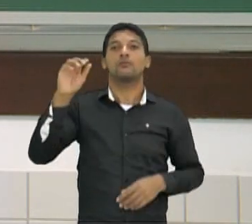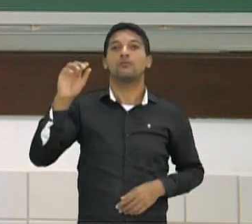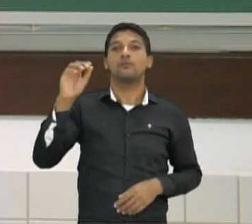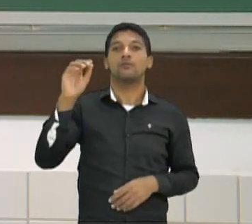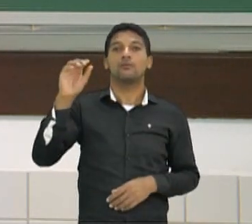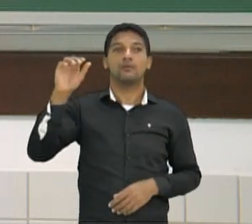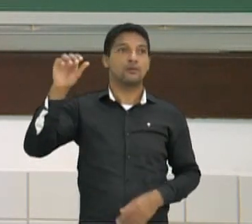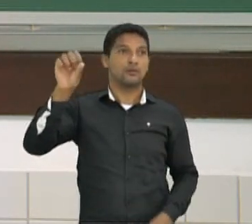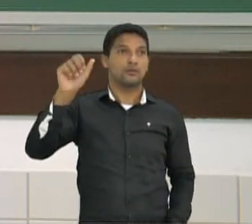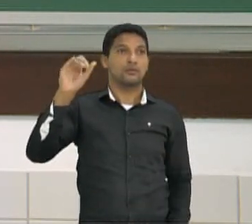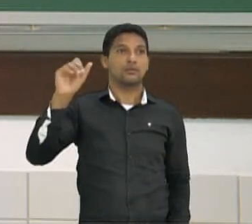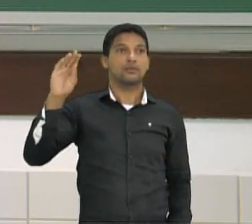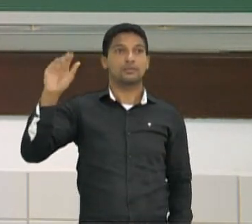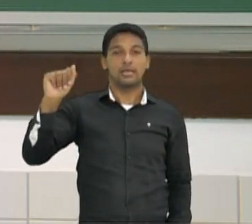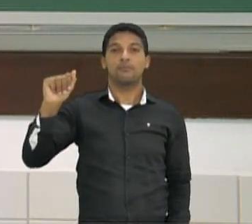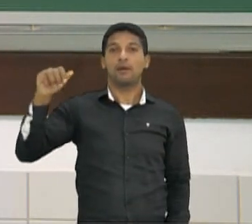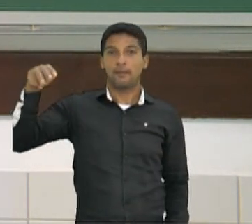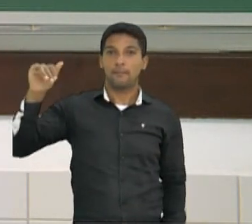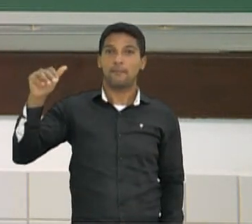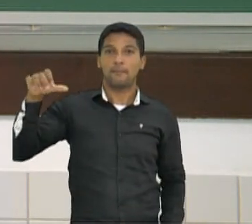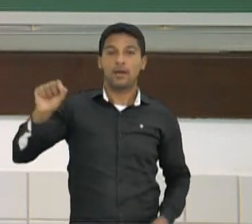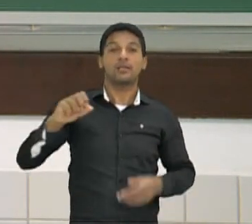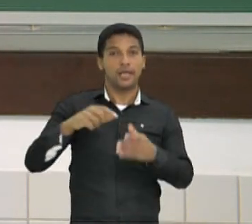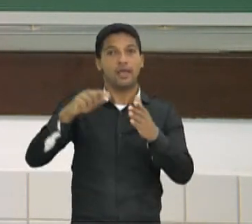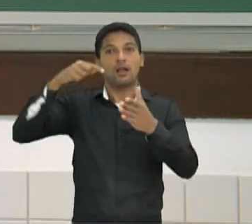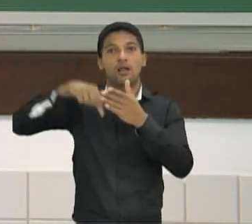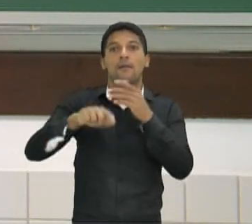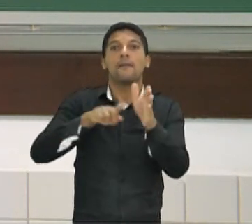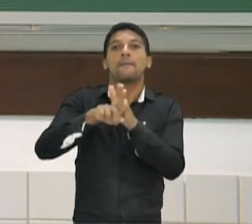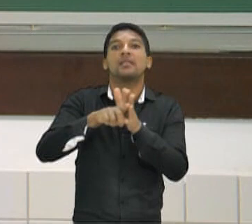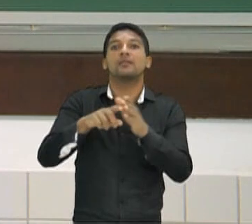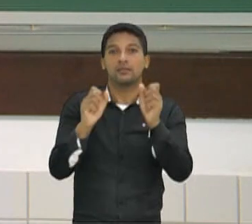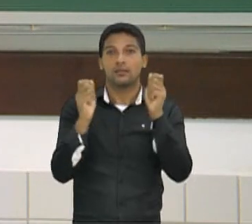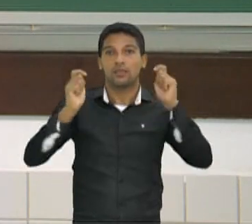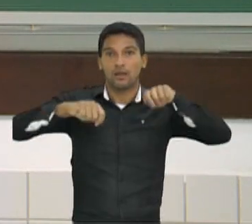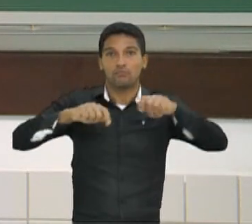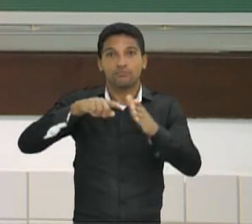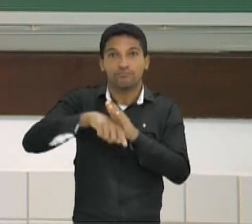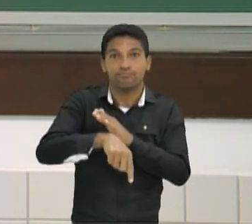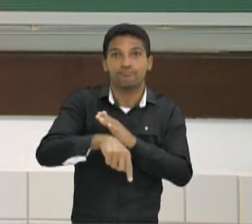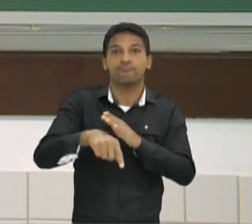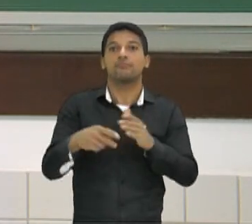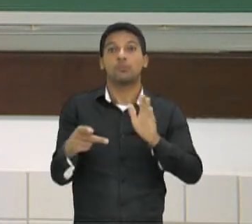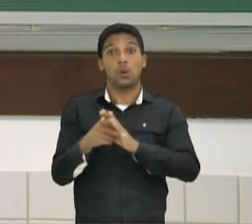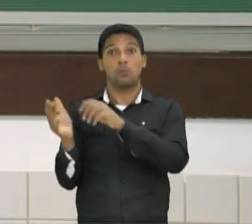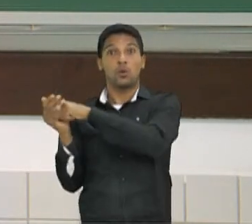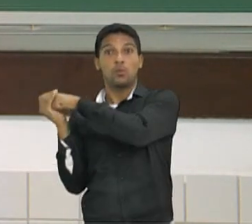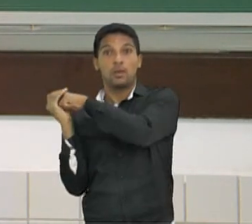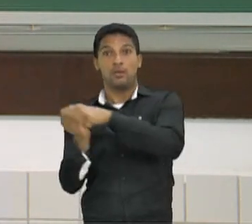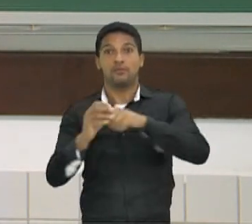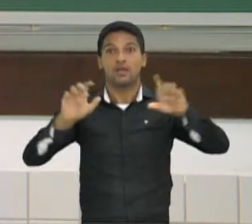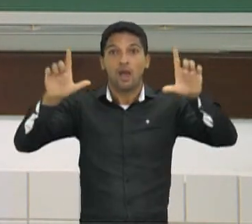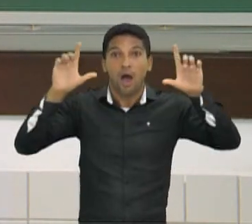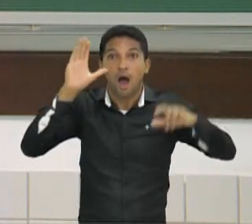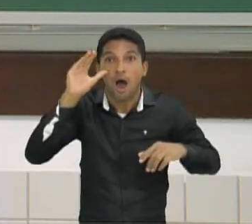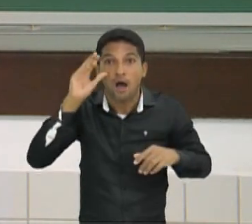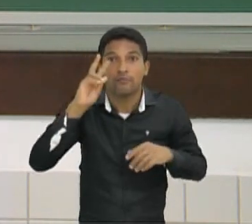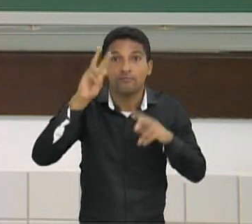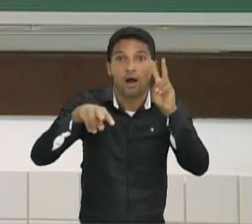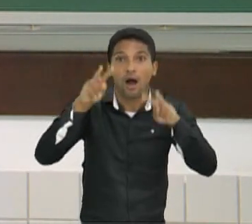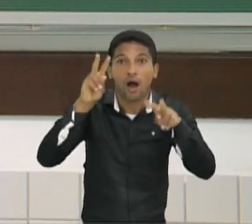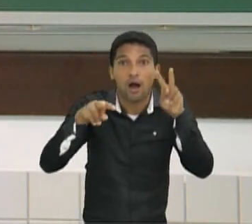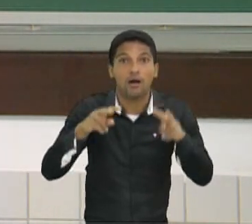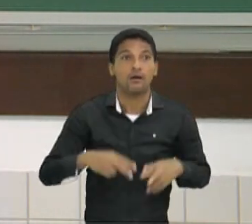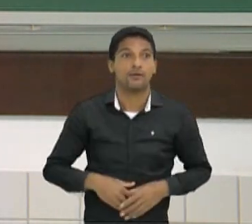o beisebol. Esses vídeos complementam a aula de hoje, beleza então? E aqui, como já deixei para vocês, fica as dicas